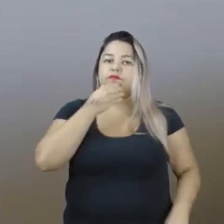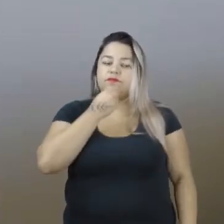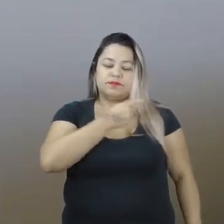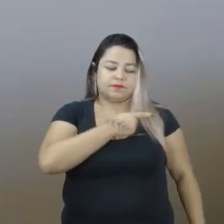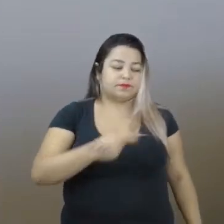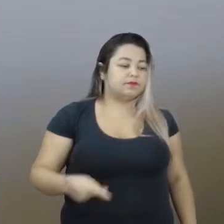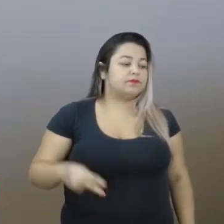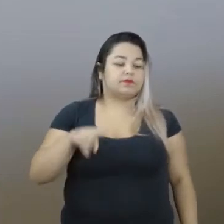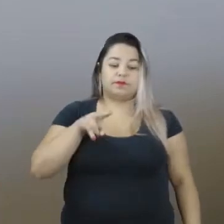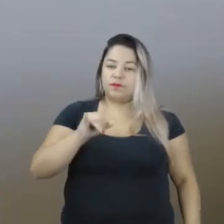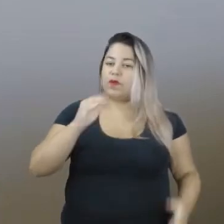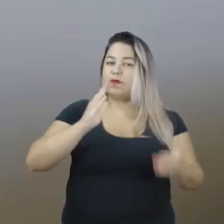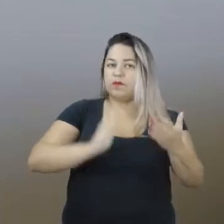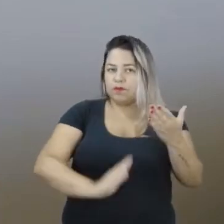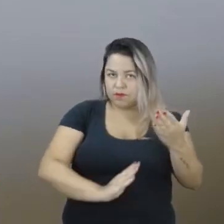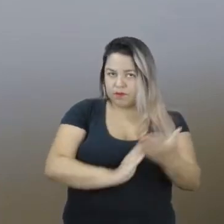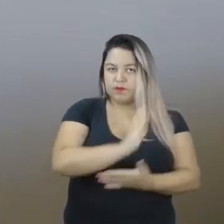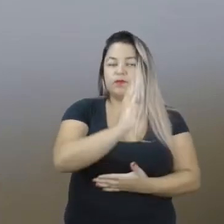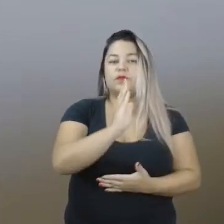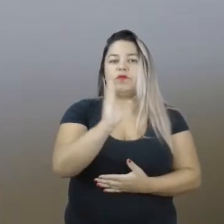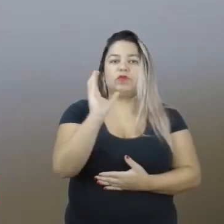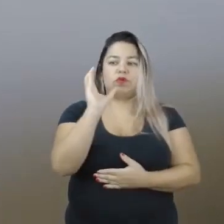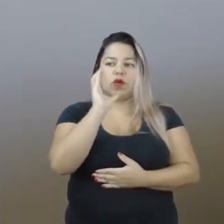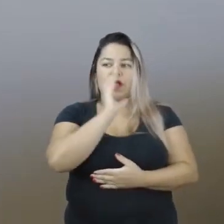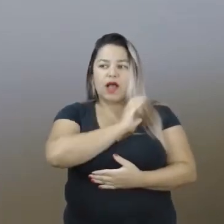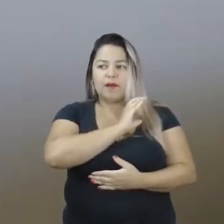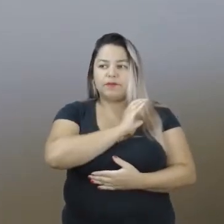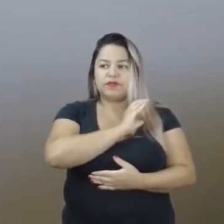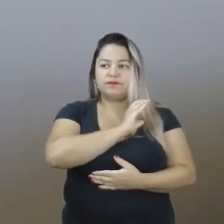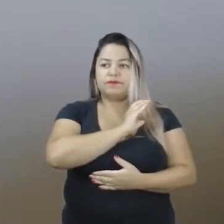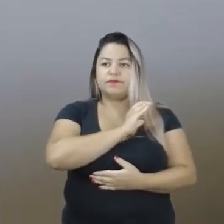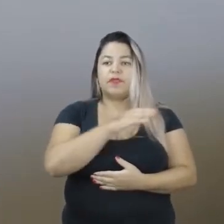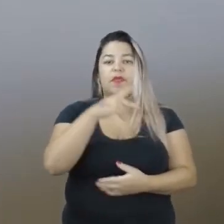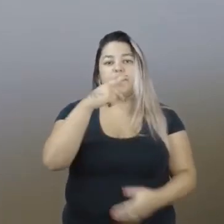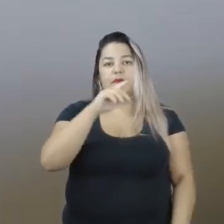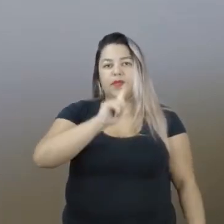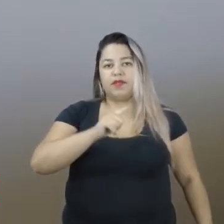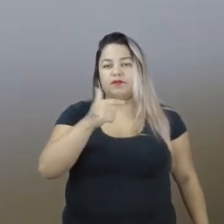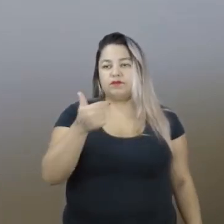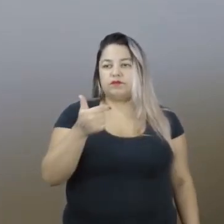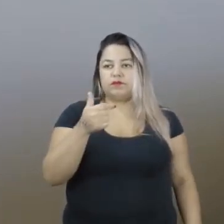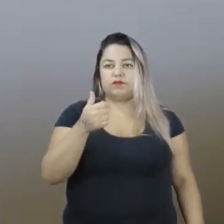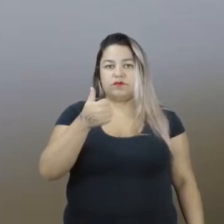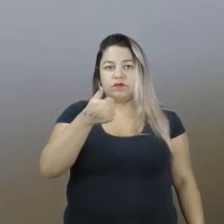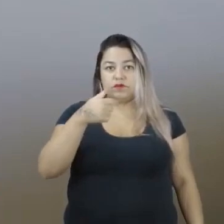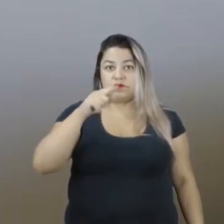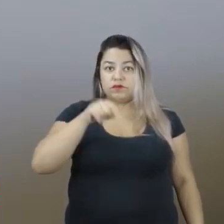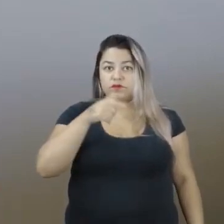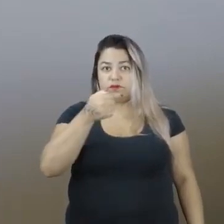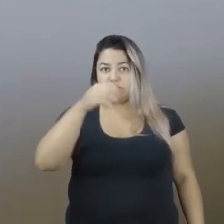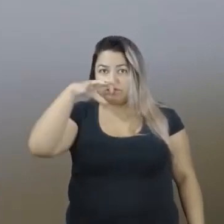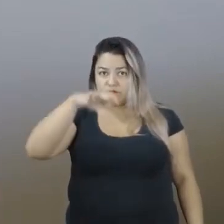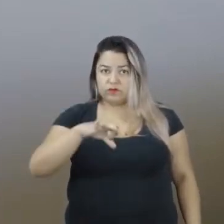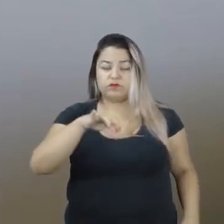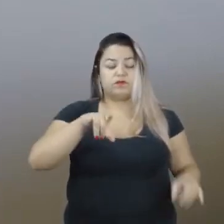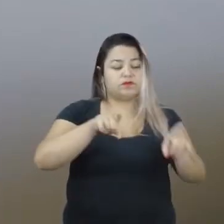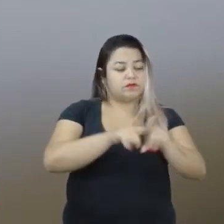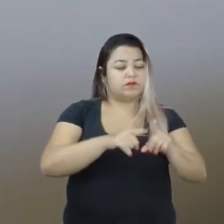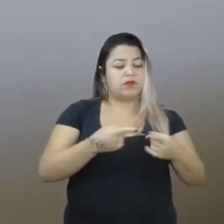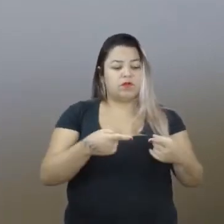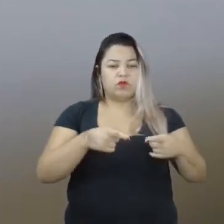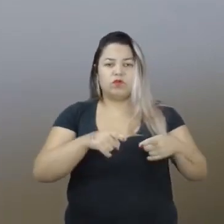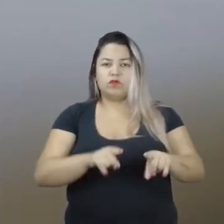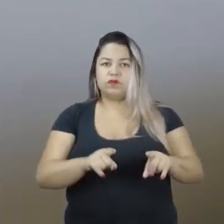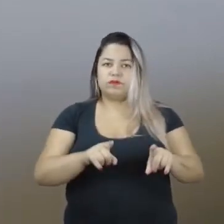vai sancionar de forma muito rápida. PL 2179, marcadores sociais que combatem